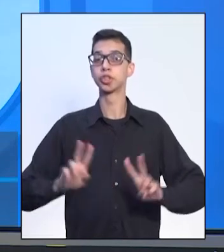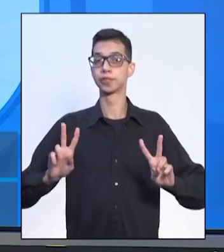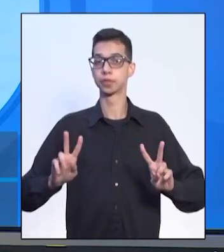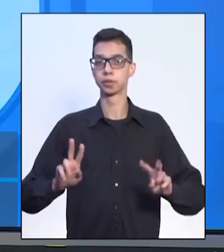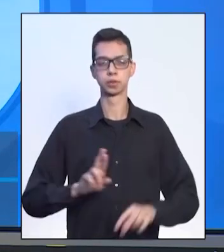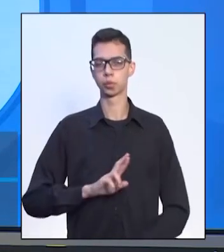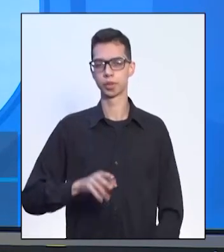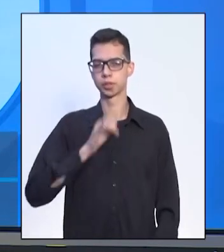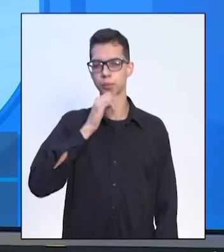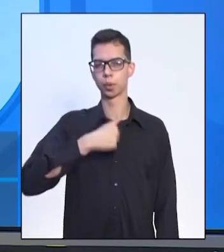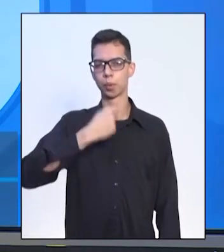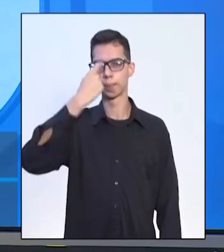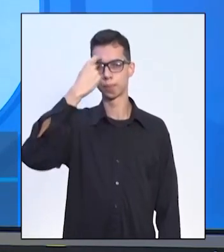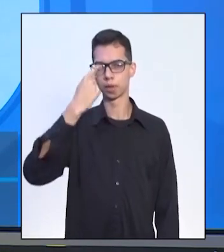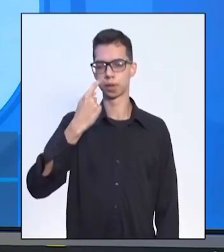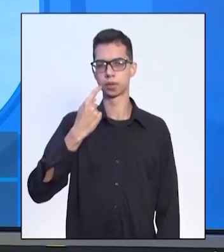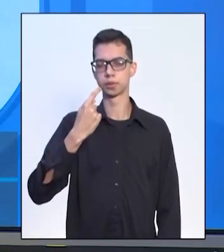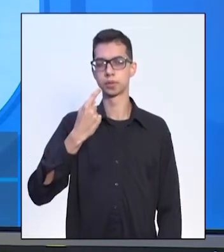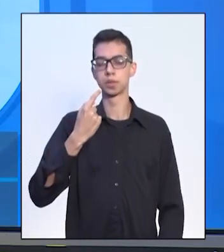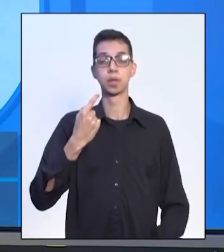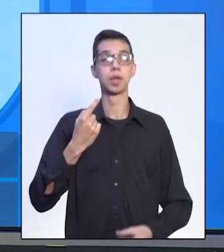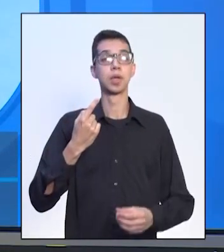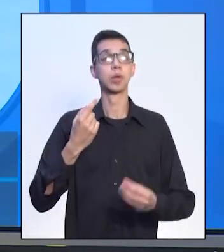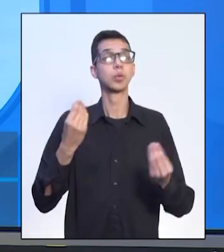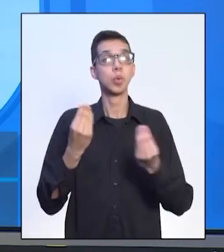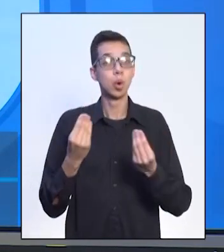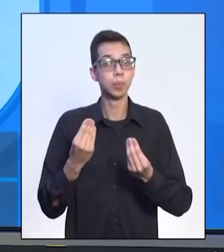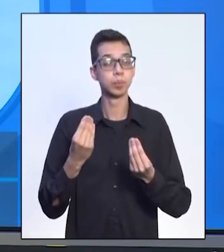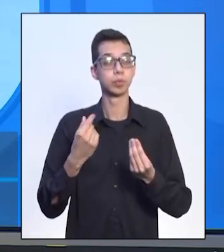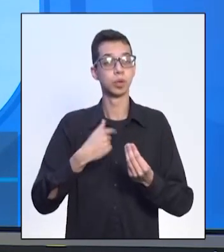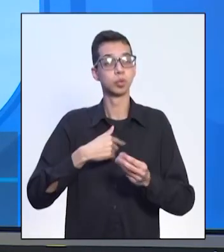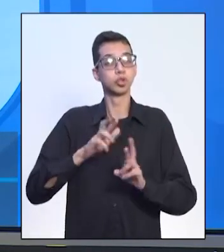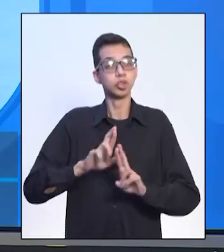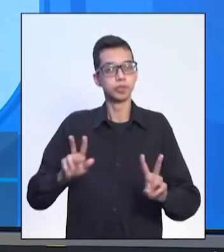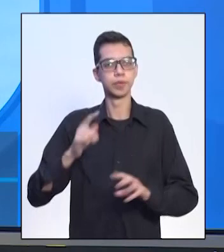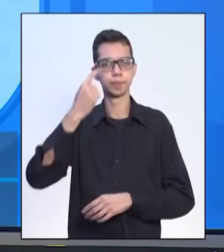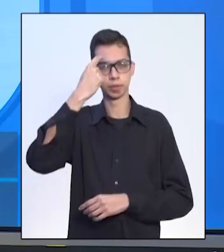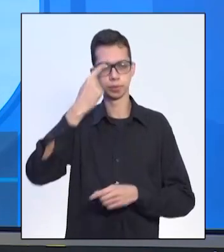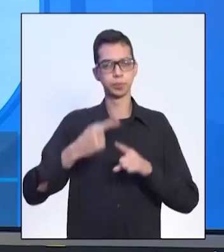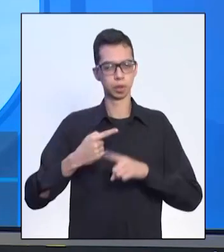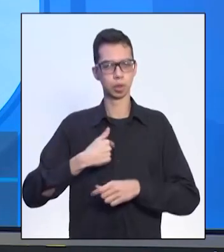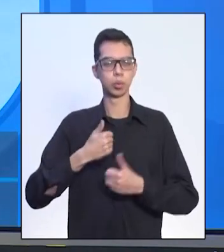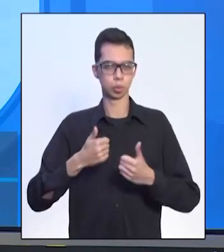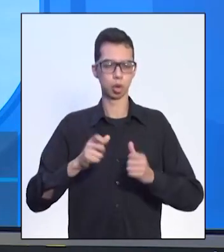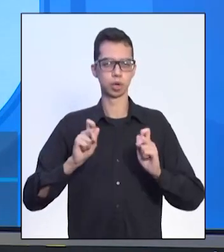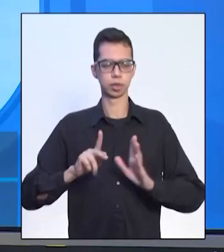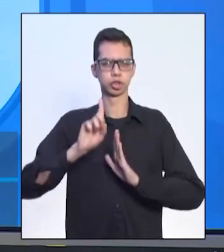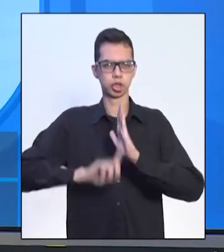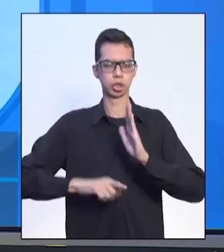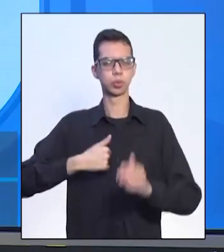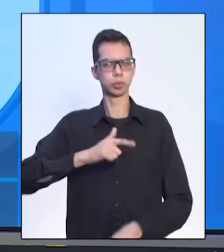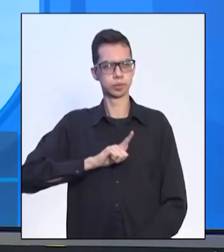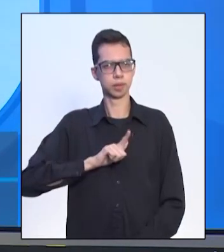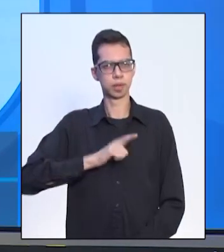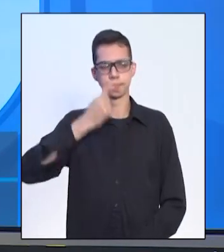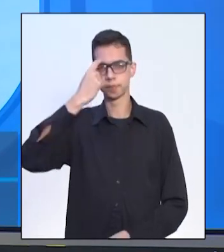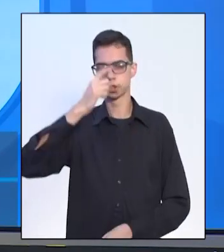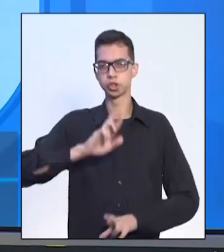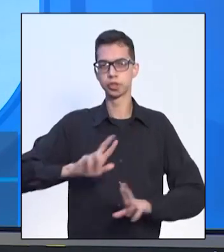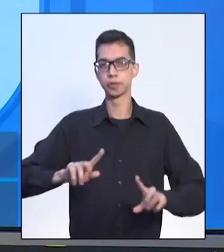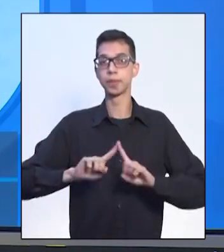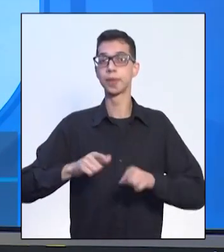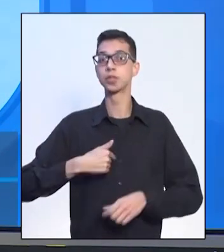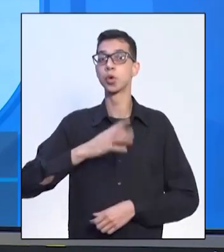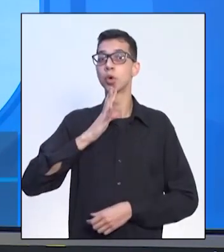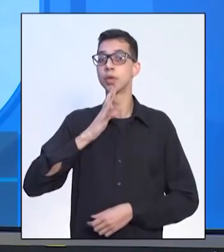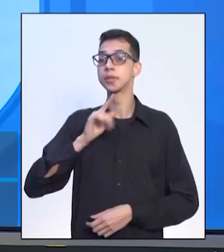a minha concepção, é como eu enxergo diferente. É da mesma maneira que eu me dou ao direito de pensar de uma maneira diferente, reconhecer o direito do outro